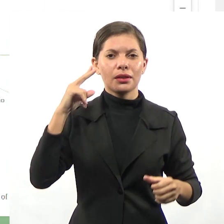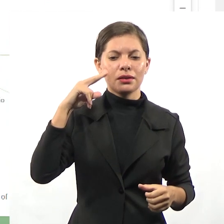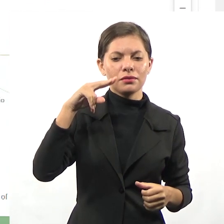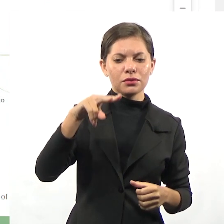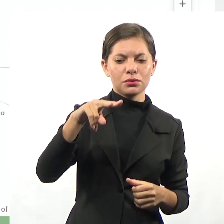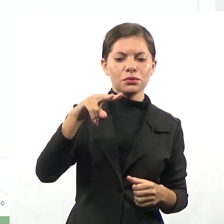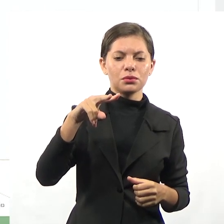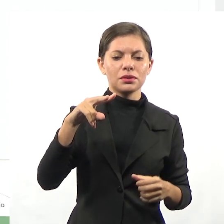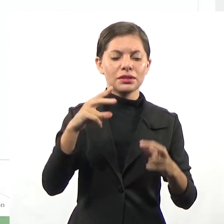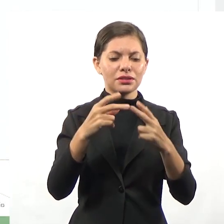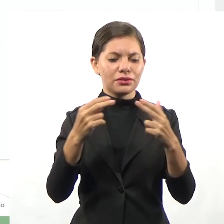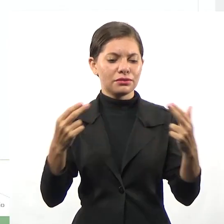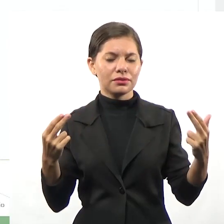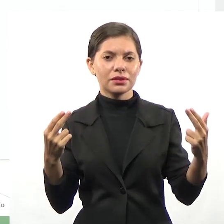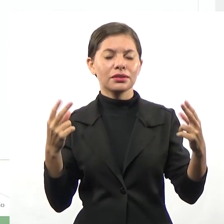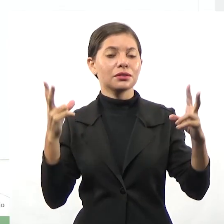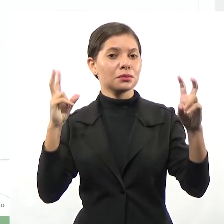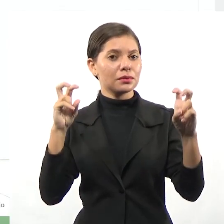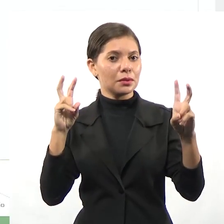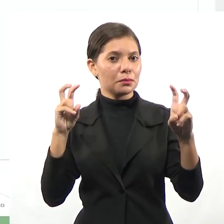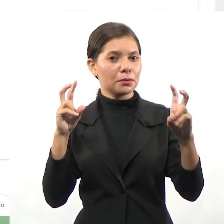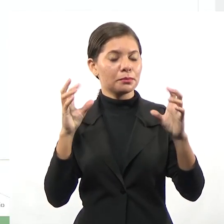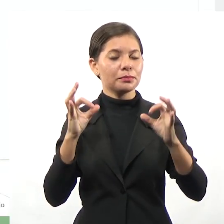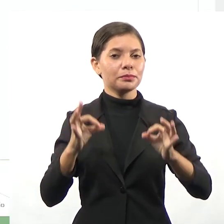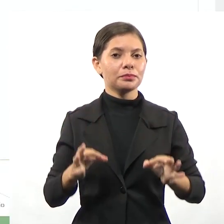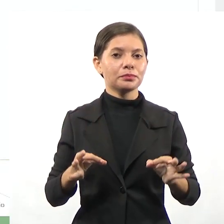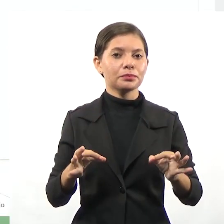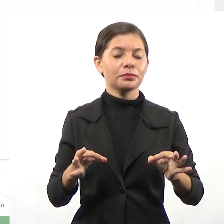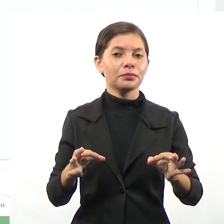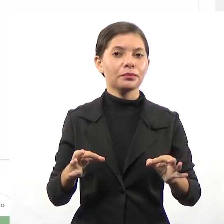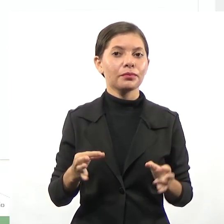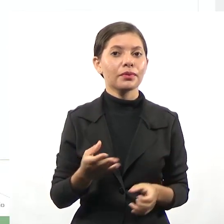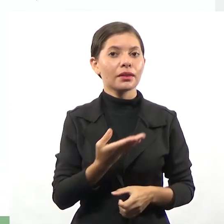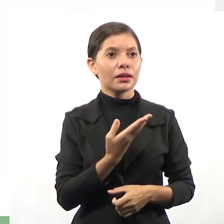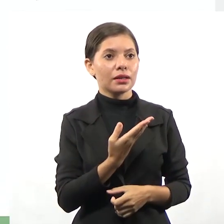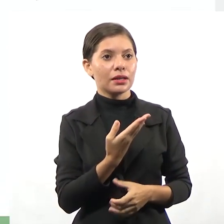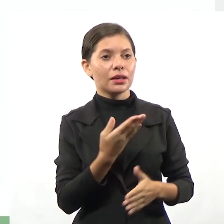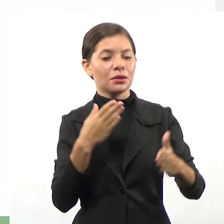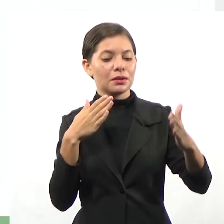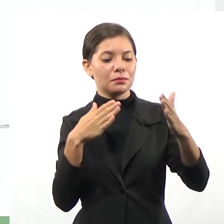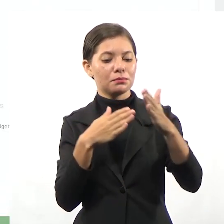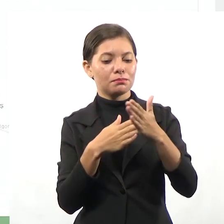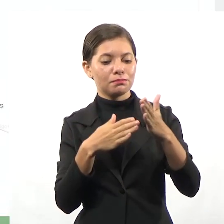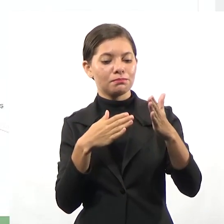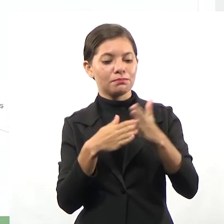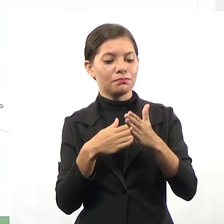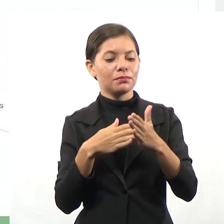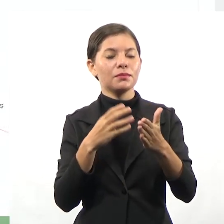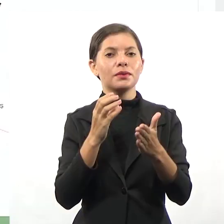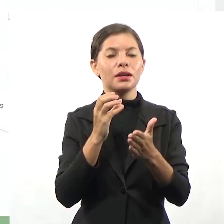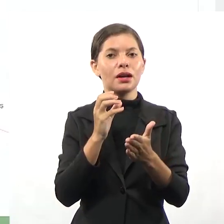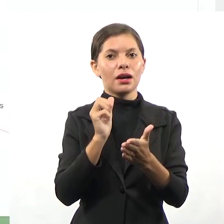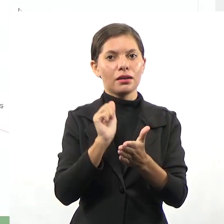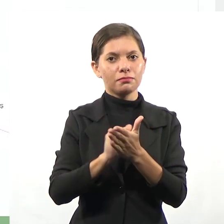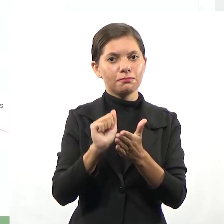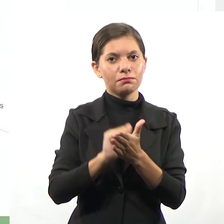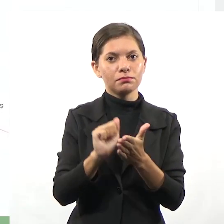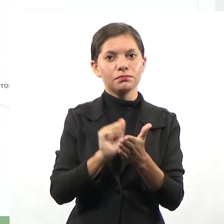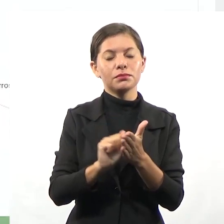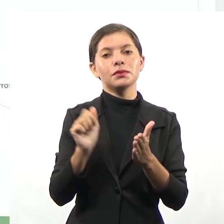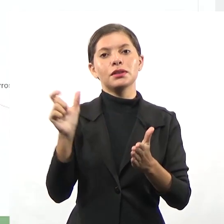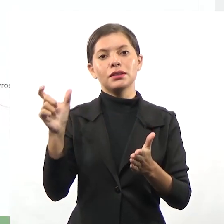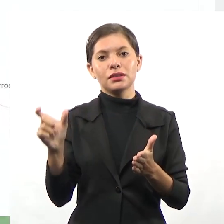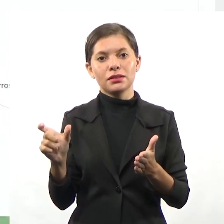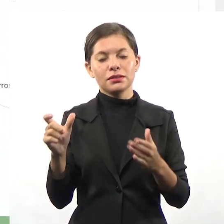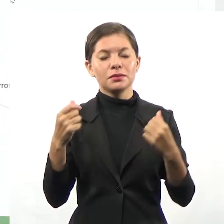Aqui eu limitei a coautoria, mas a gente consegue fazer uma análise em relação às citações. Como que se dá as citações?